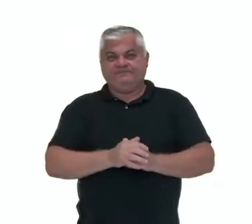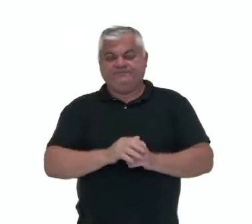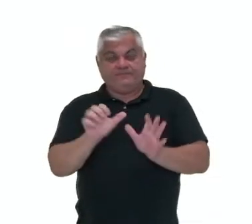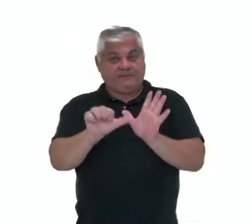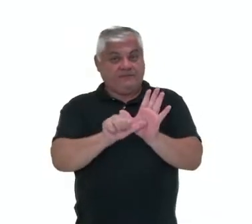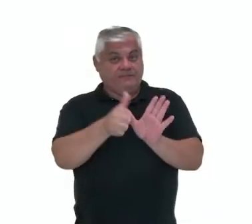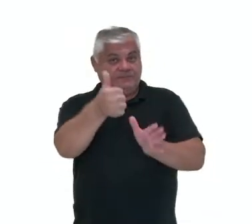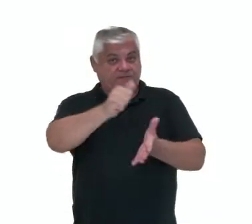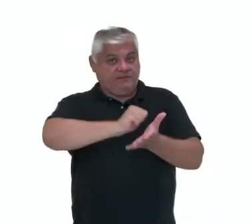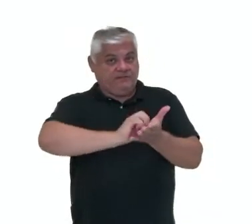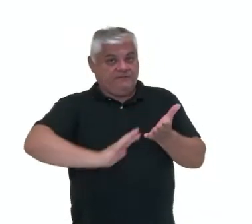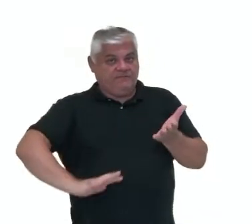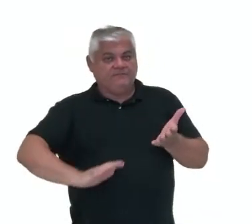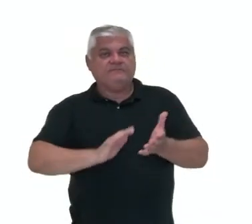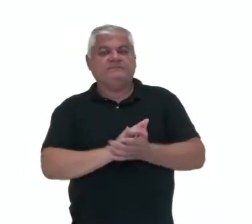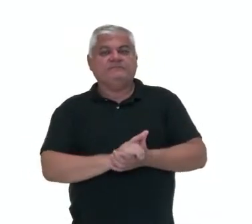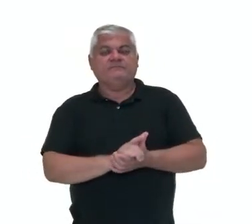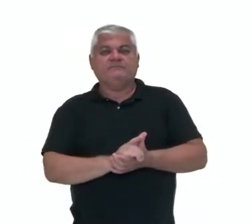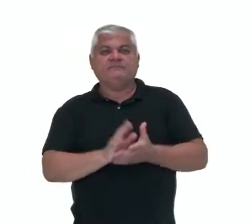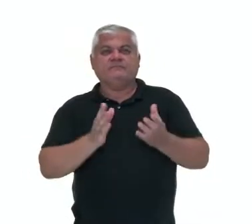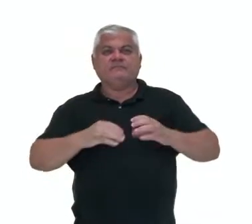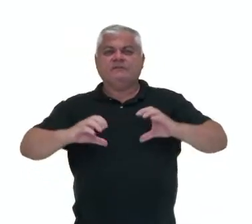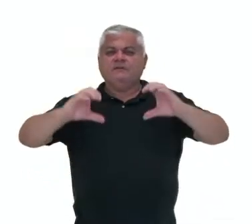primeira atividade. Os rins